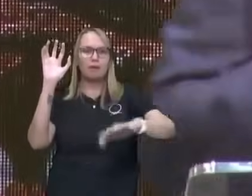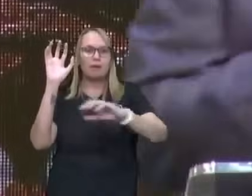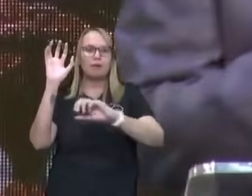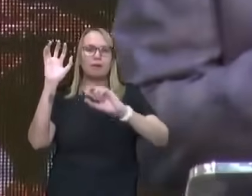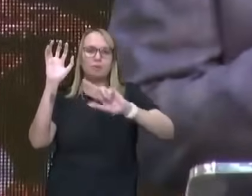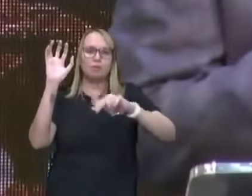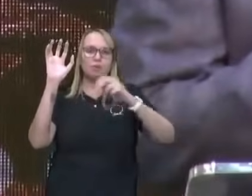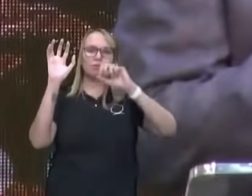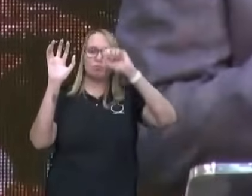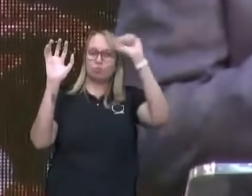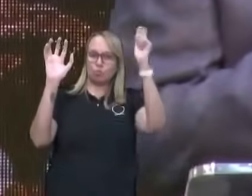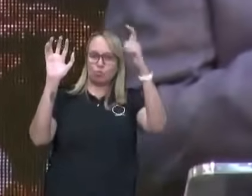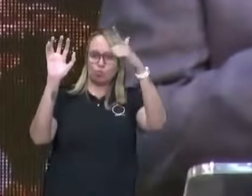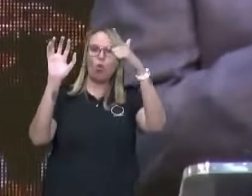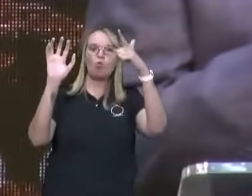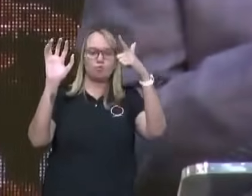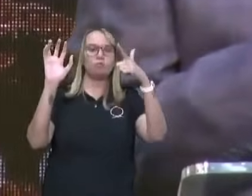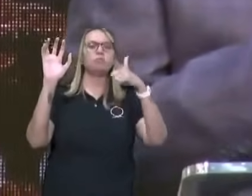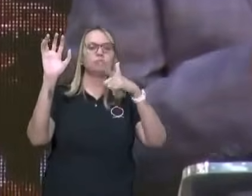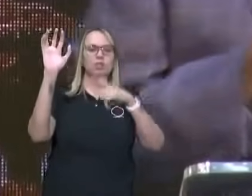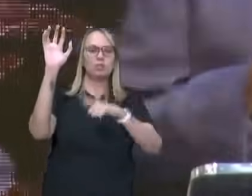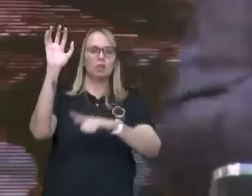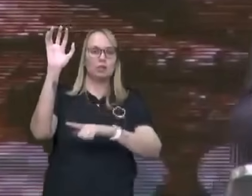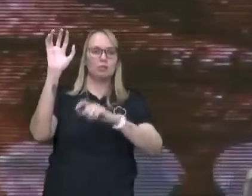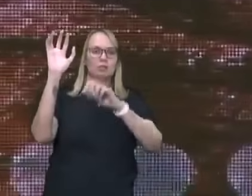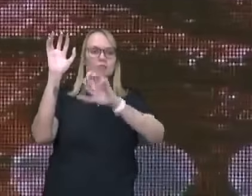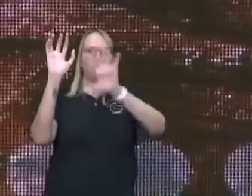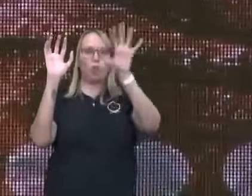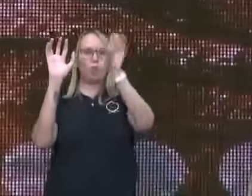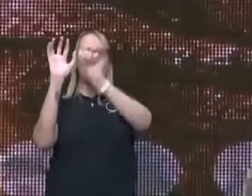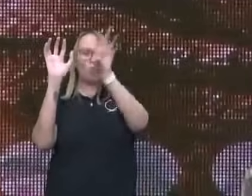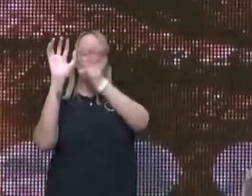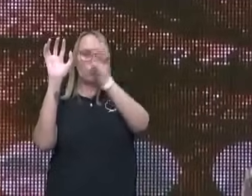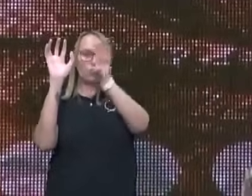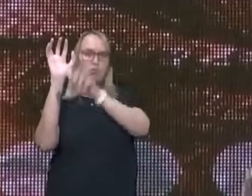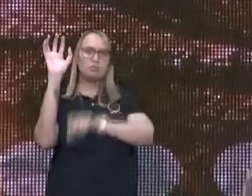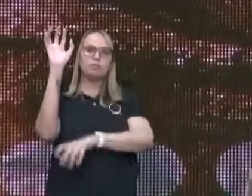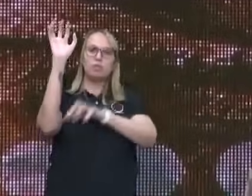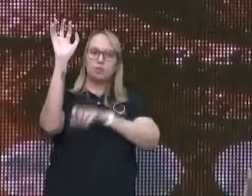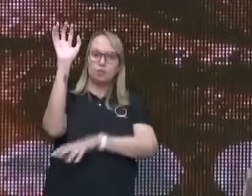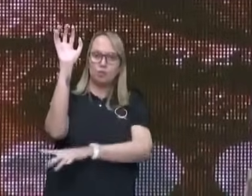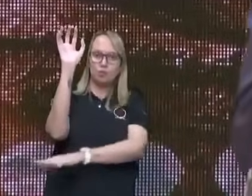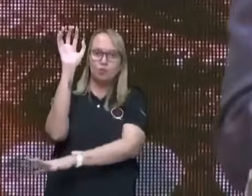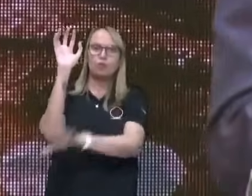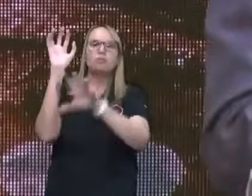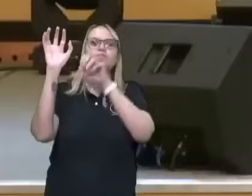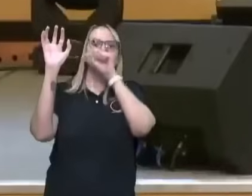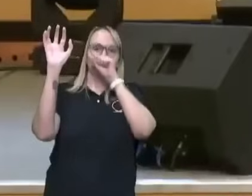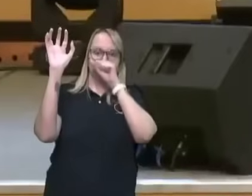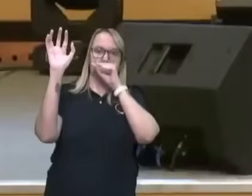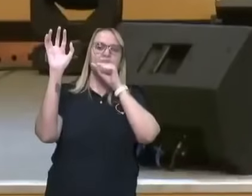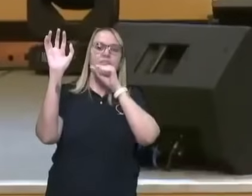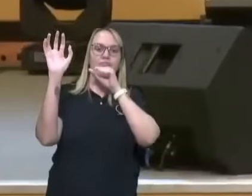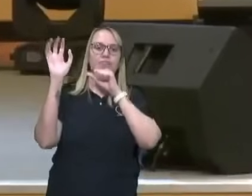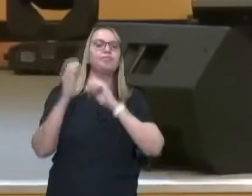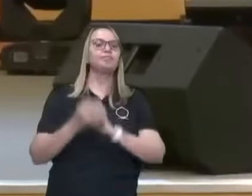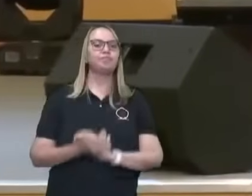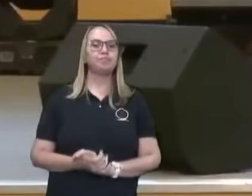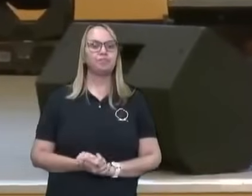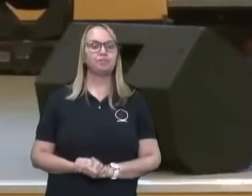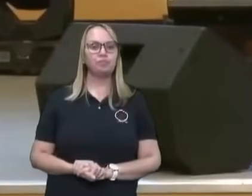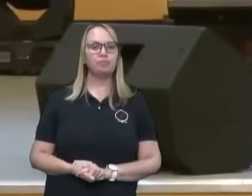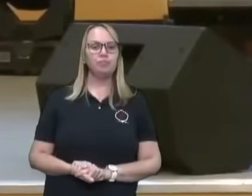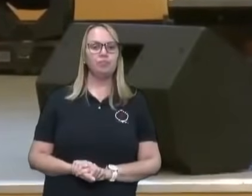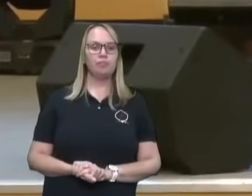Ela absorve o carbono e libera o oxigênio. Com isso, as plantas se